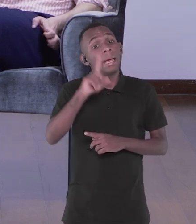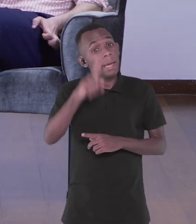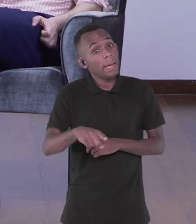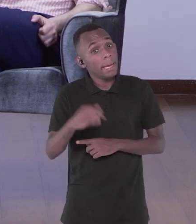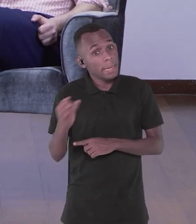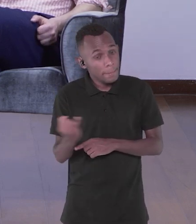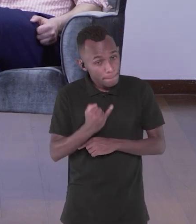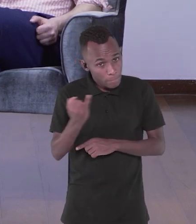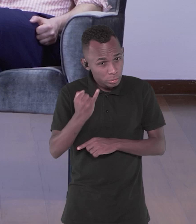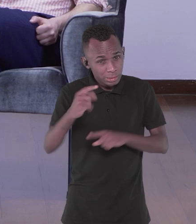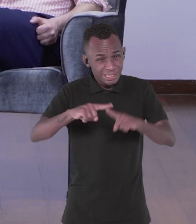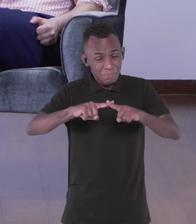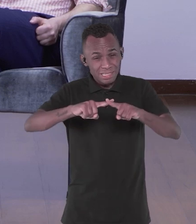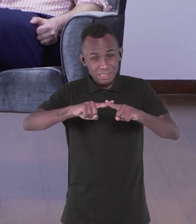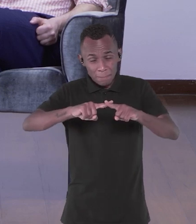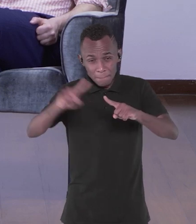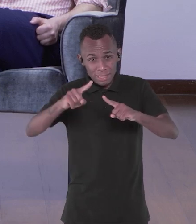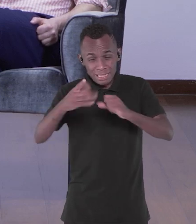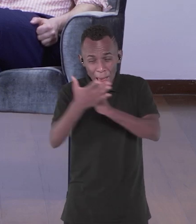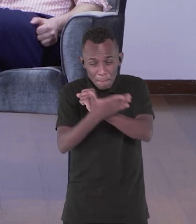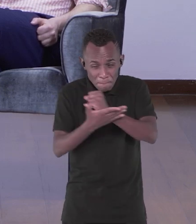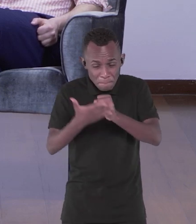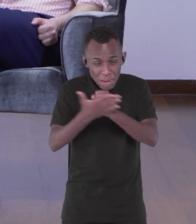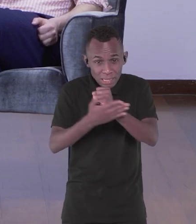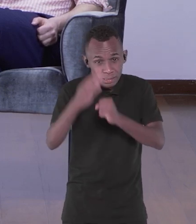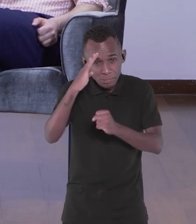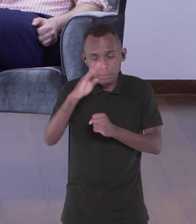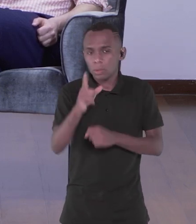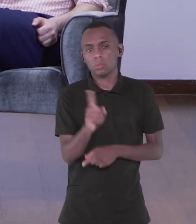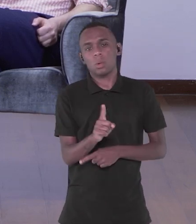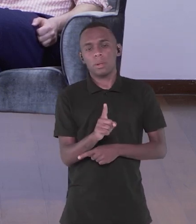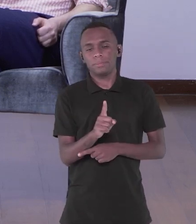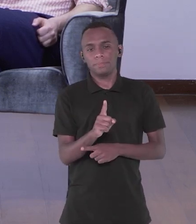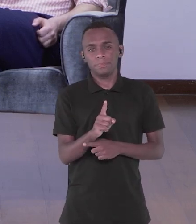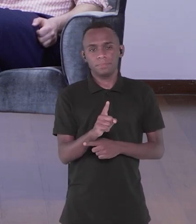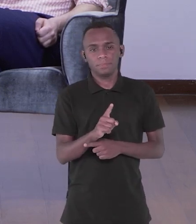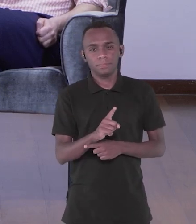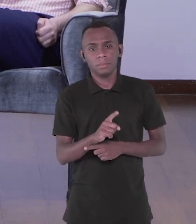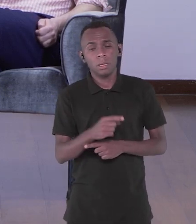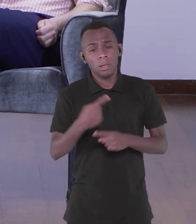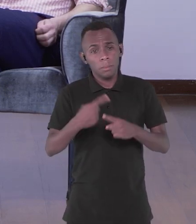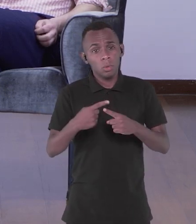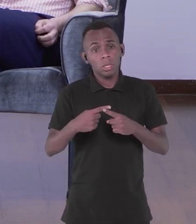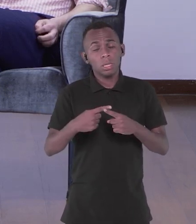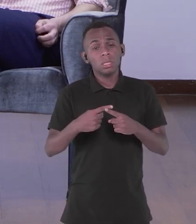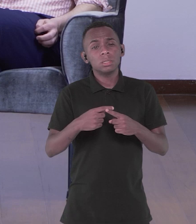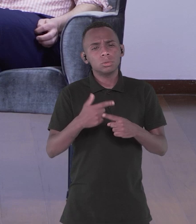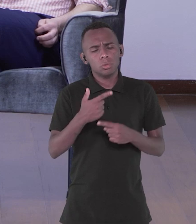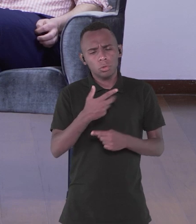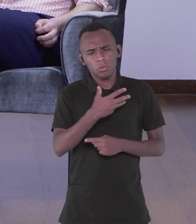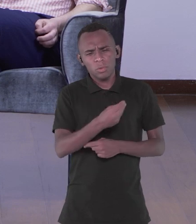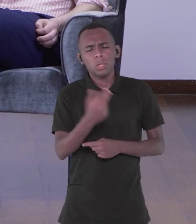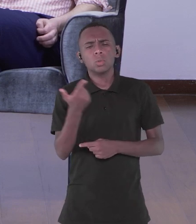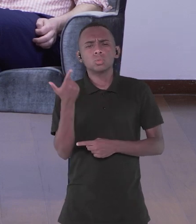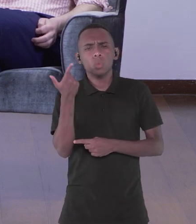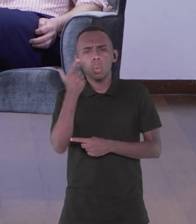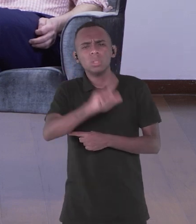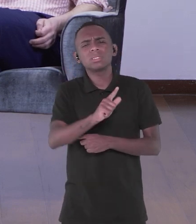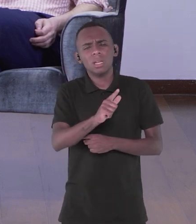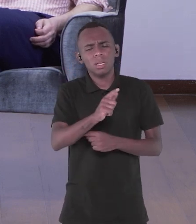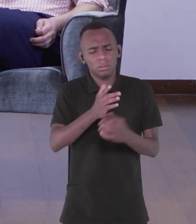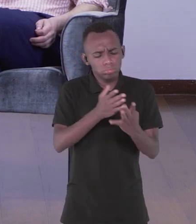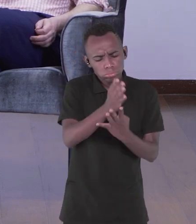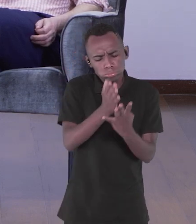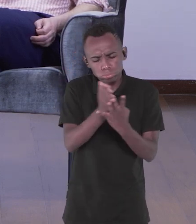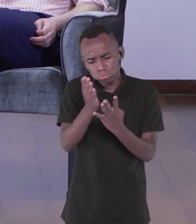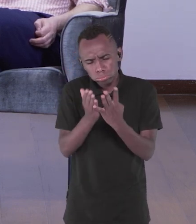extremamente importante, mas eles conseguem navegar nas 4 línguas sem... Claro que tem